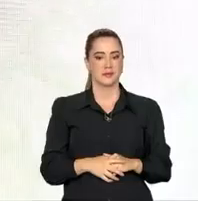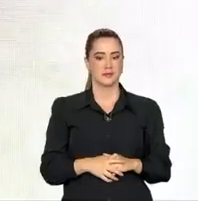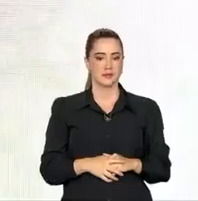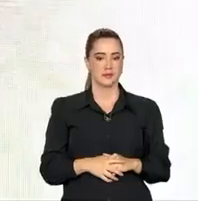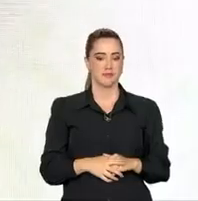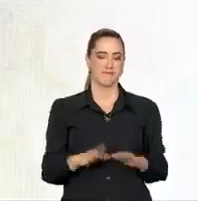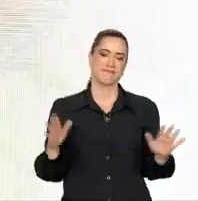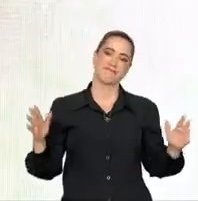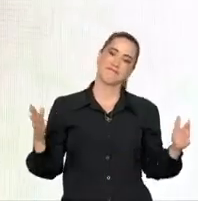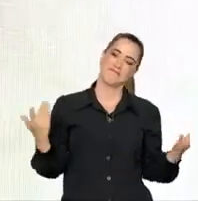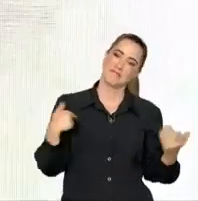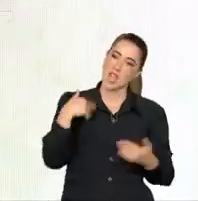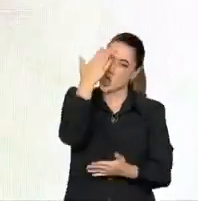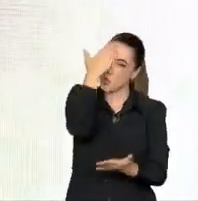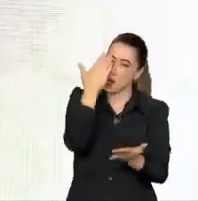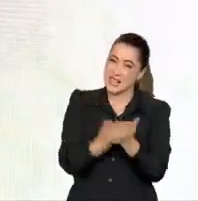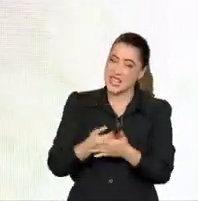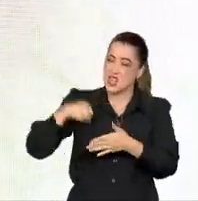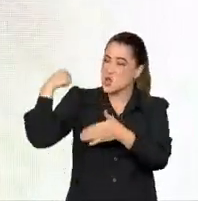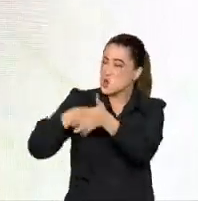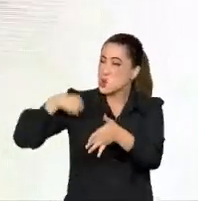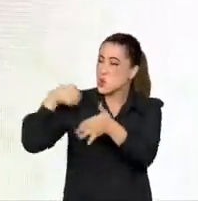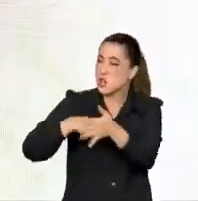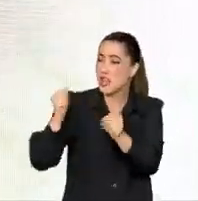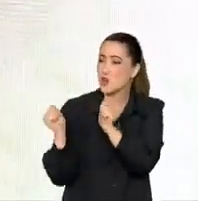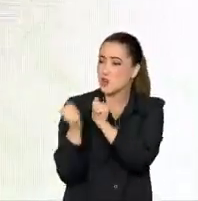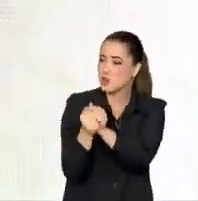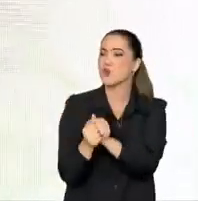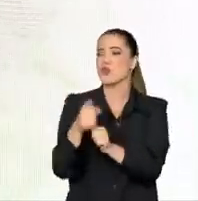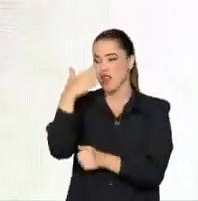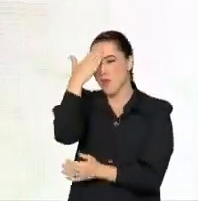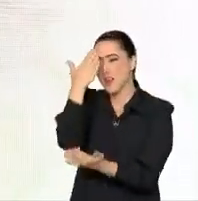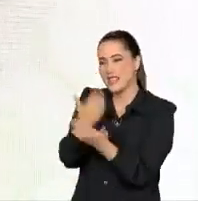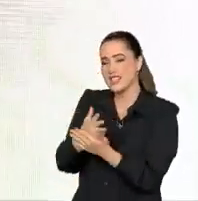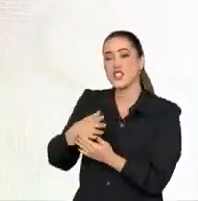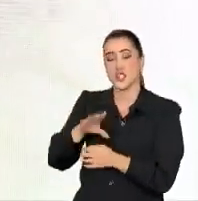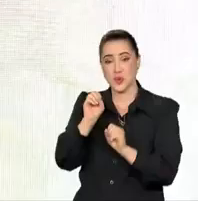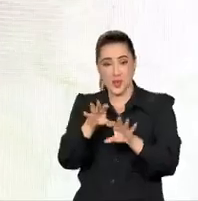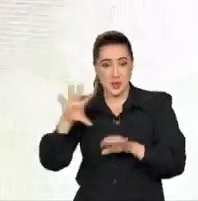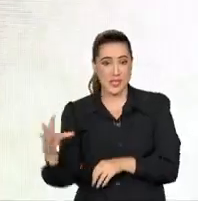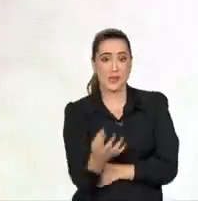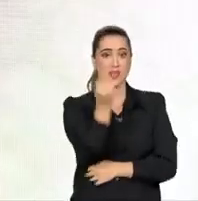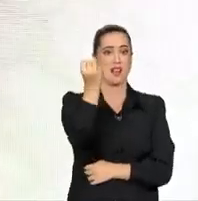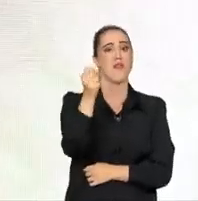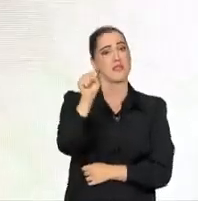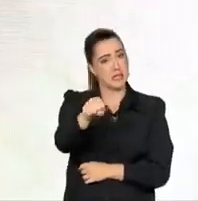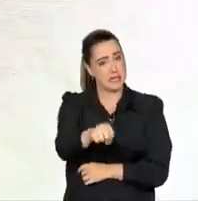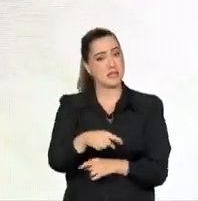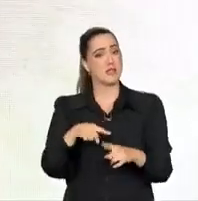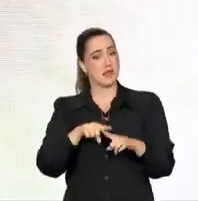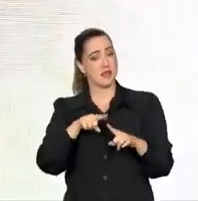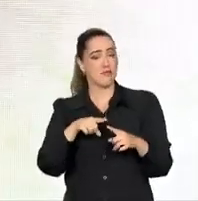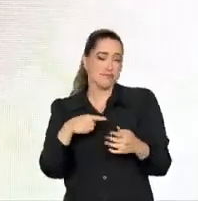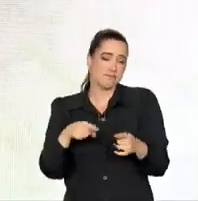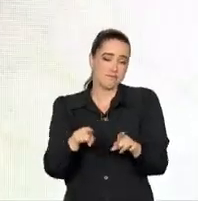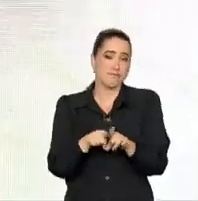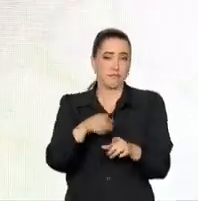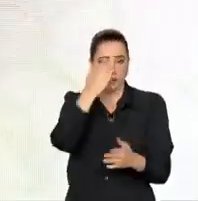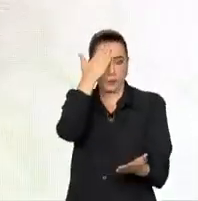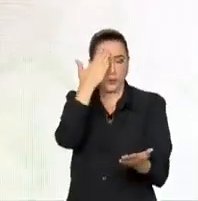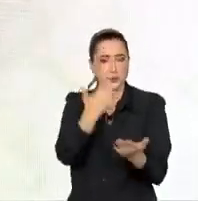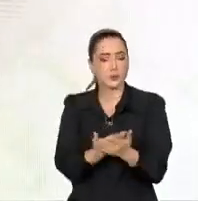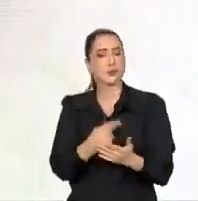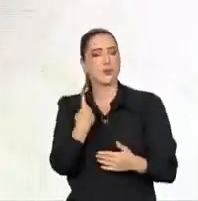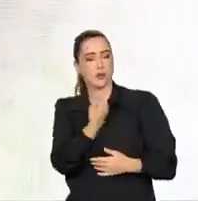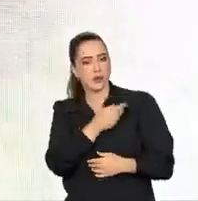Eu acredito, gente, na luta coletiva. Eu acredito que a educação salva. E eu acredito que a gente está cada vez mais dando um passos,